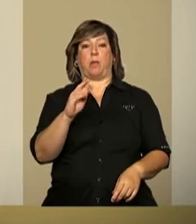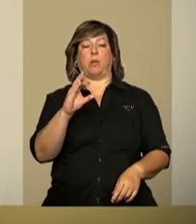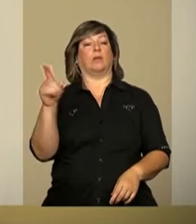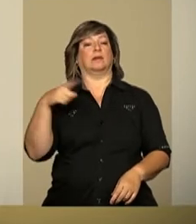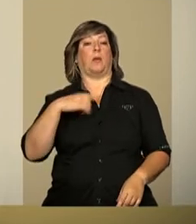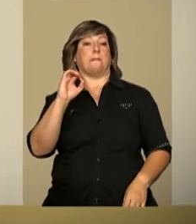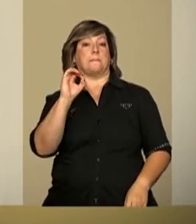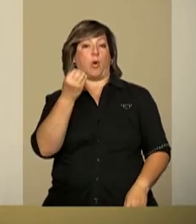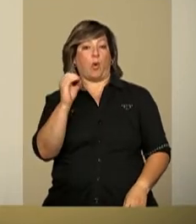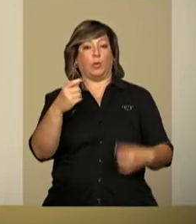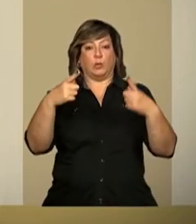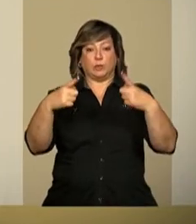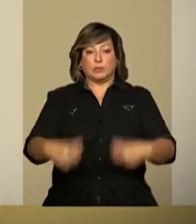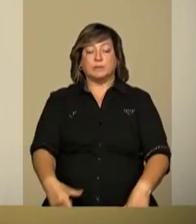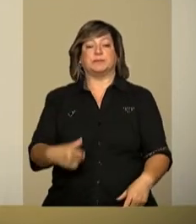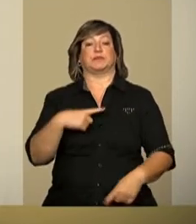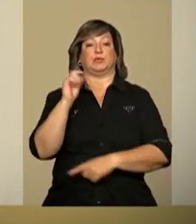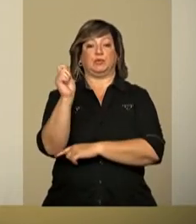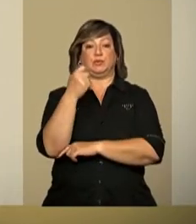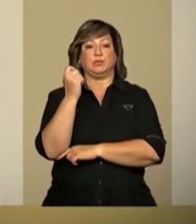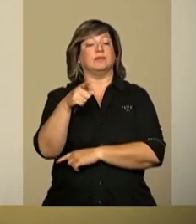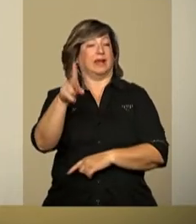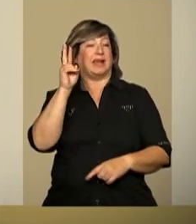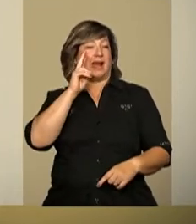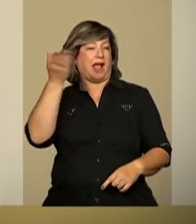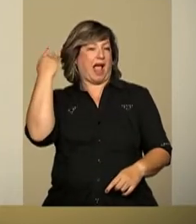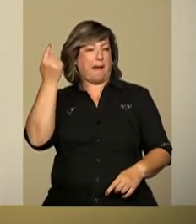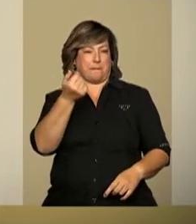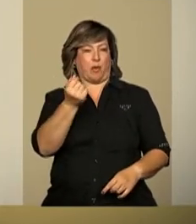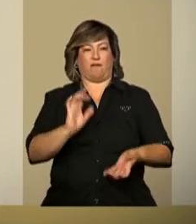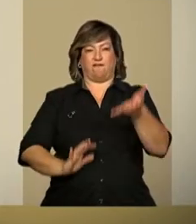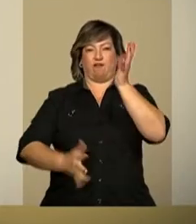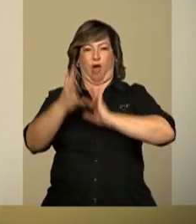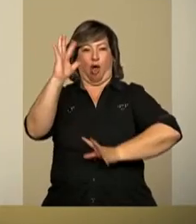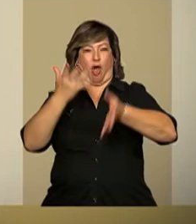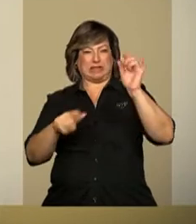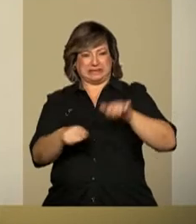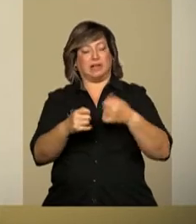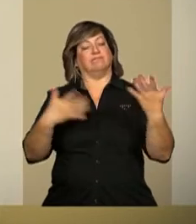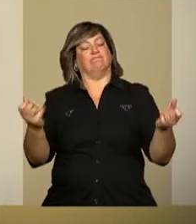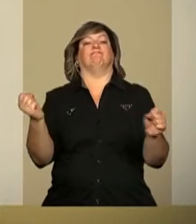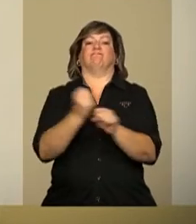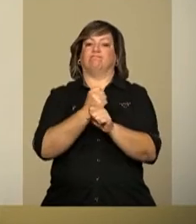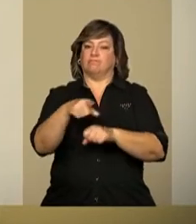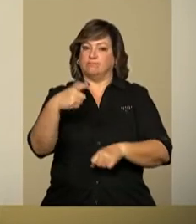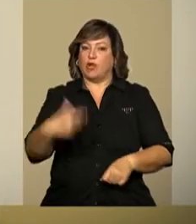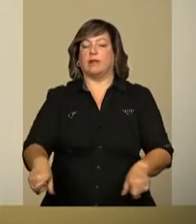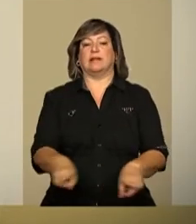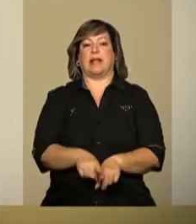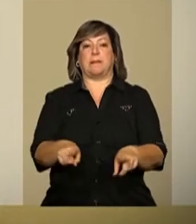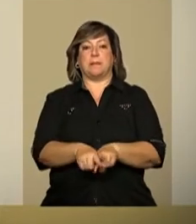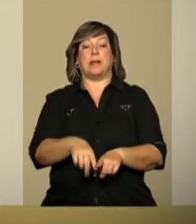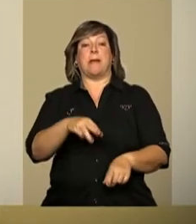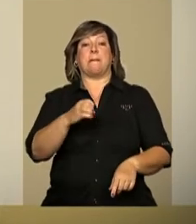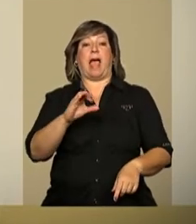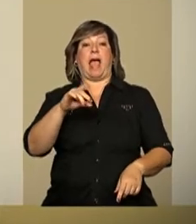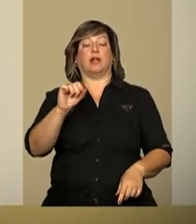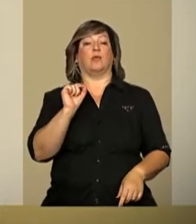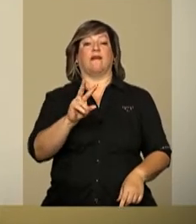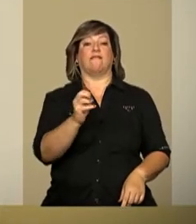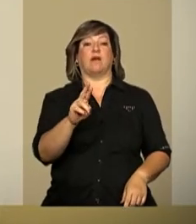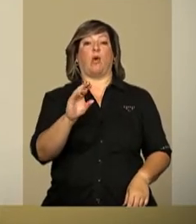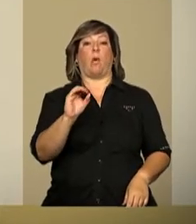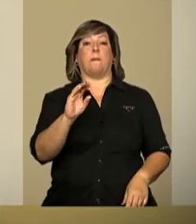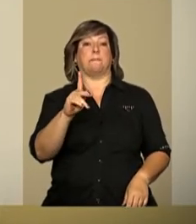Rio Grande do Sul que como você lembra Luciano Passou recentemente por um incêndio e o mercado Ver o Peso lá em Belém do